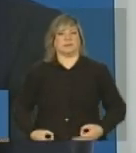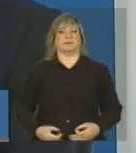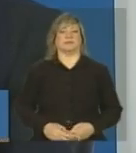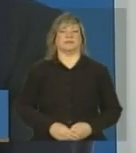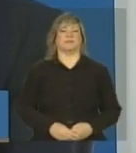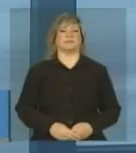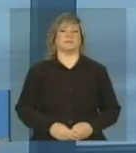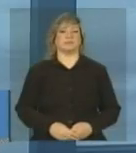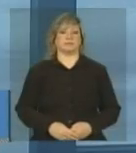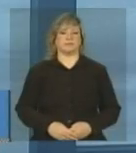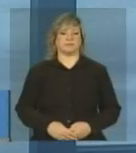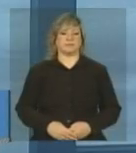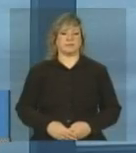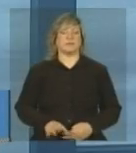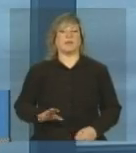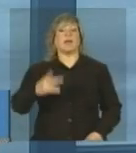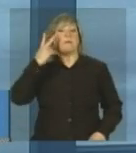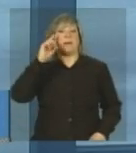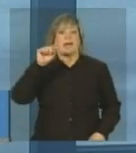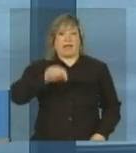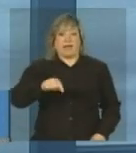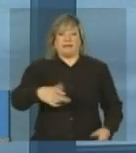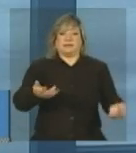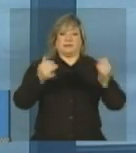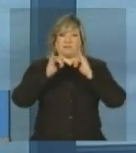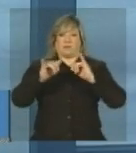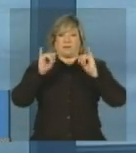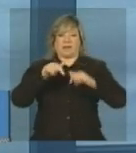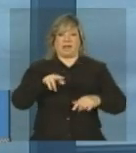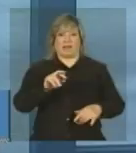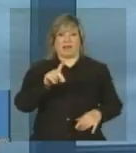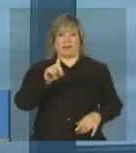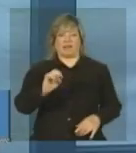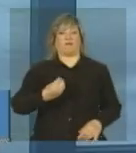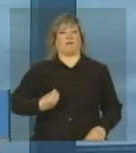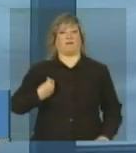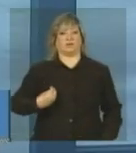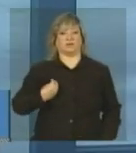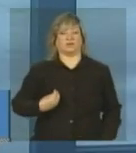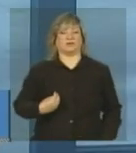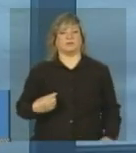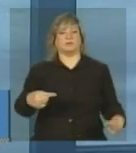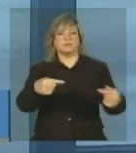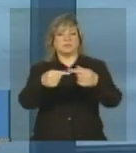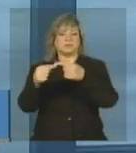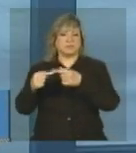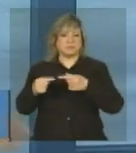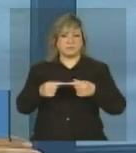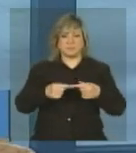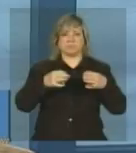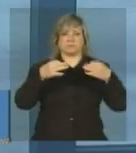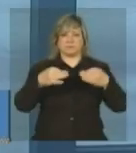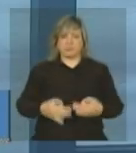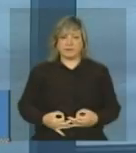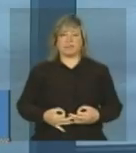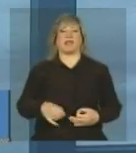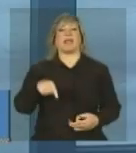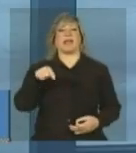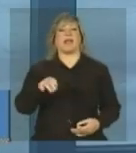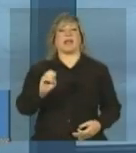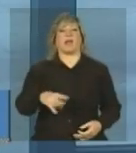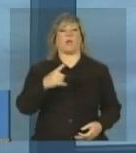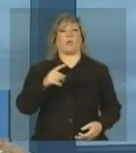Família. Para que esses dados, para que essa rede funcione de forma harmônica, vamos dizer assim, é um